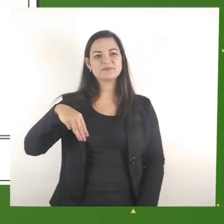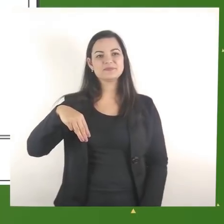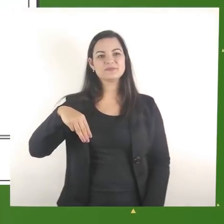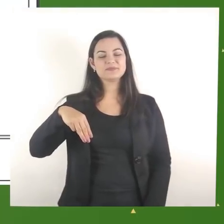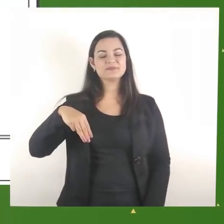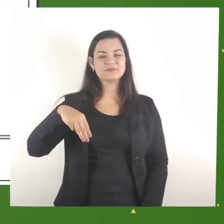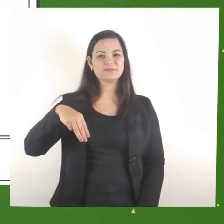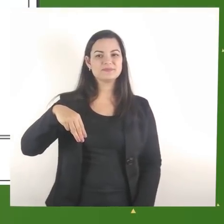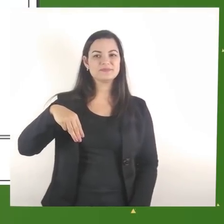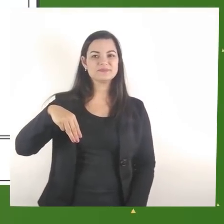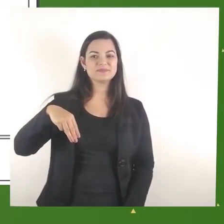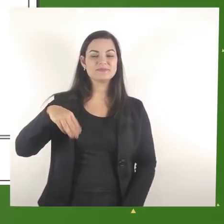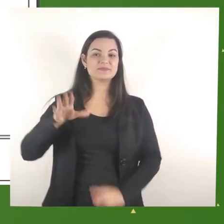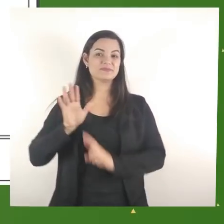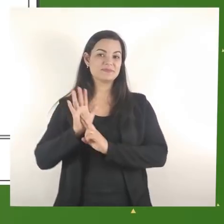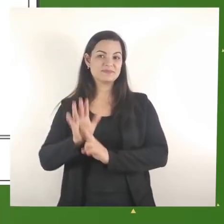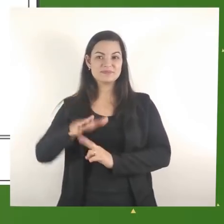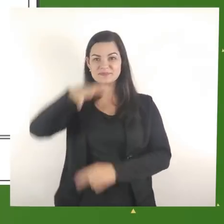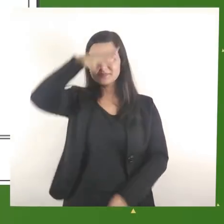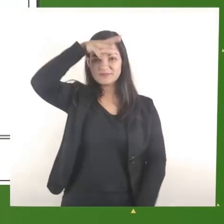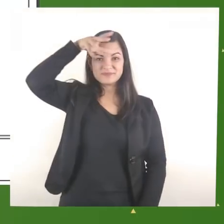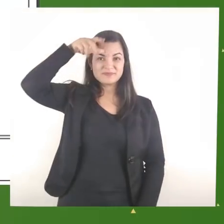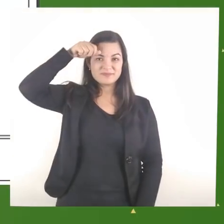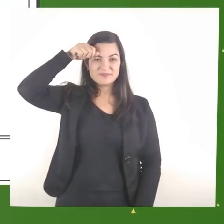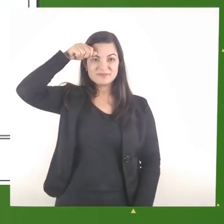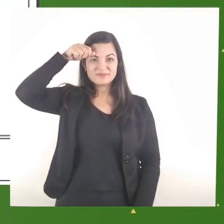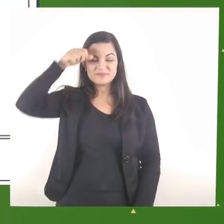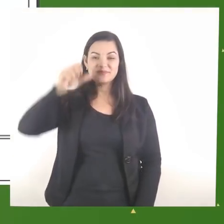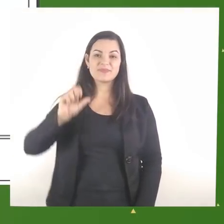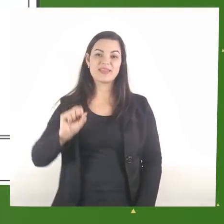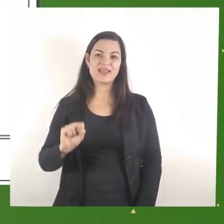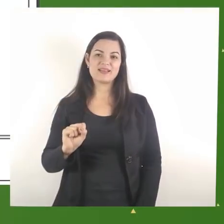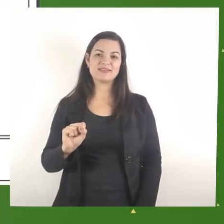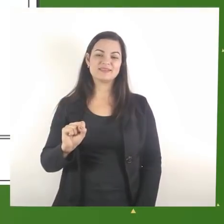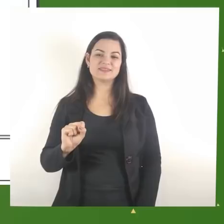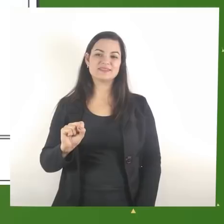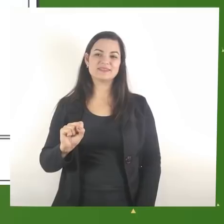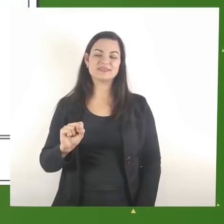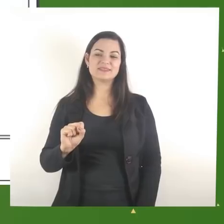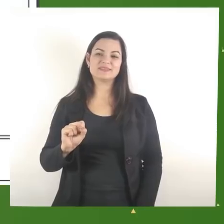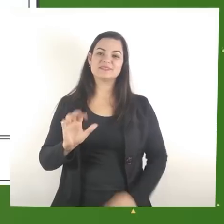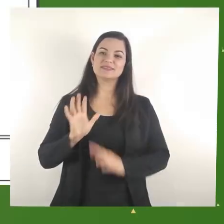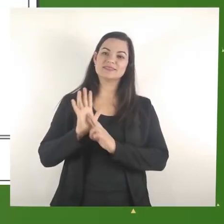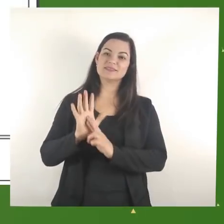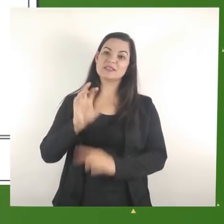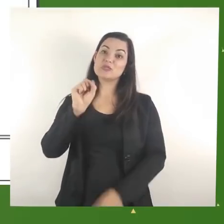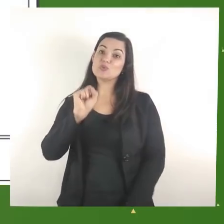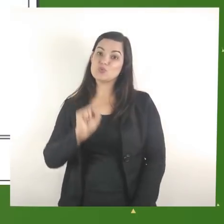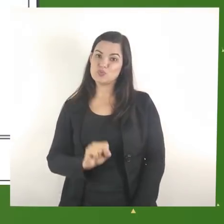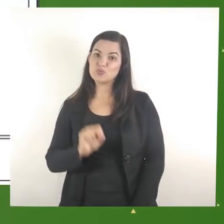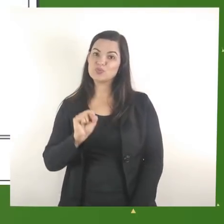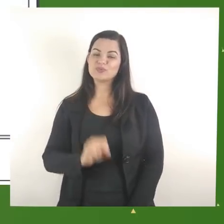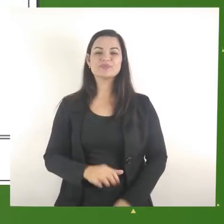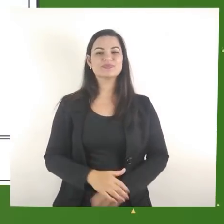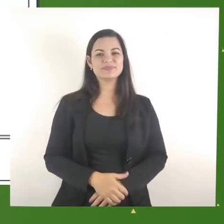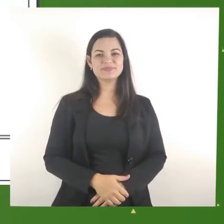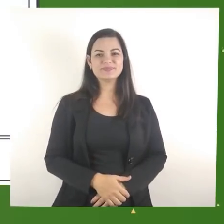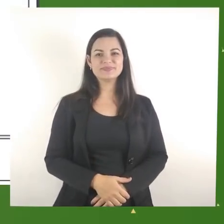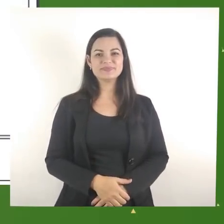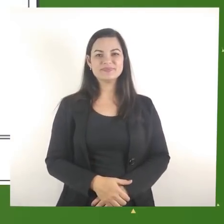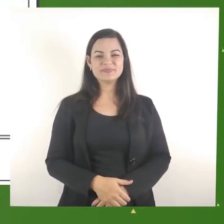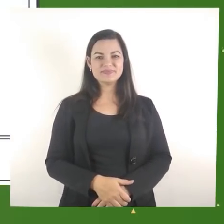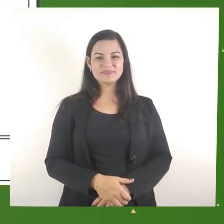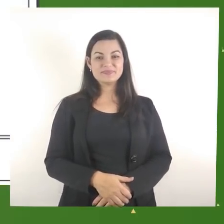representando o Mato Grosso, e o S, representando o que é Mato Grosso do